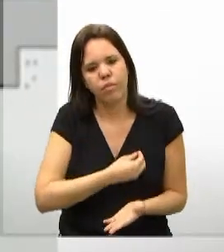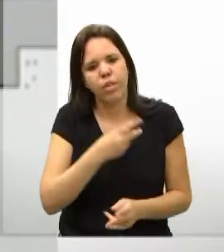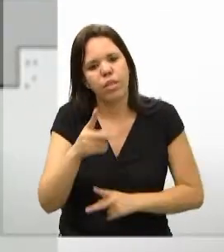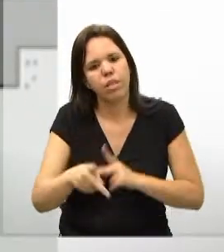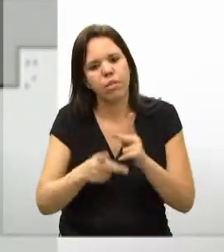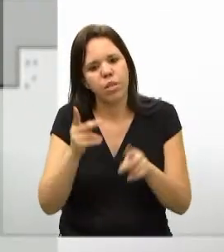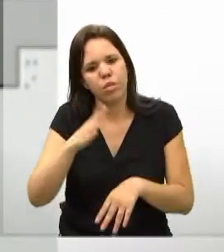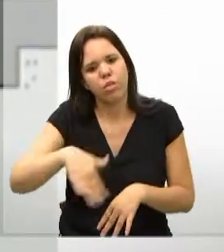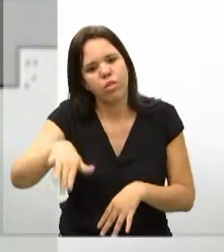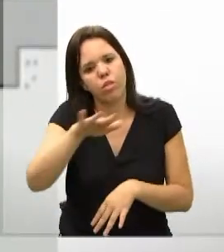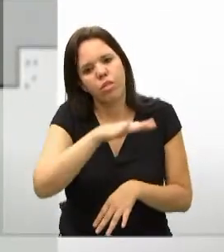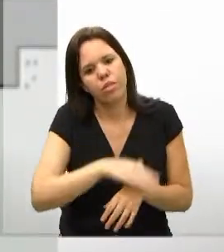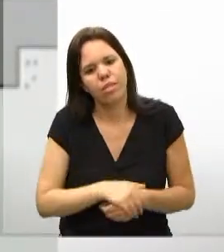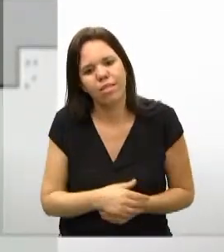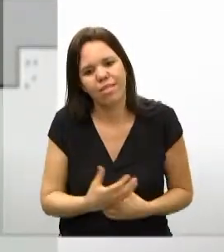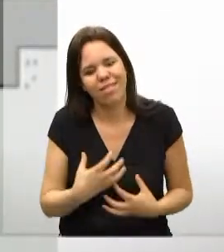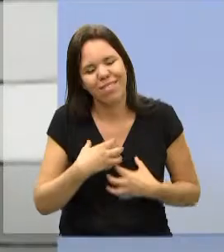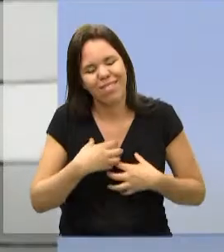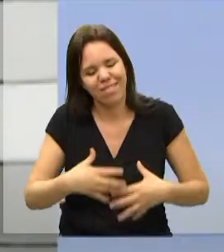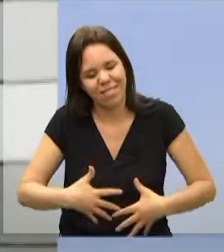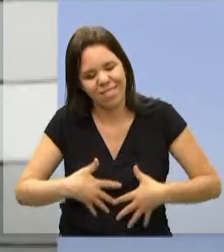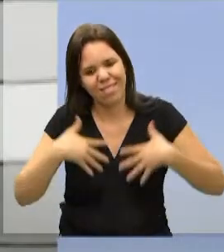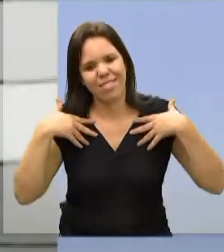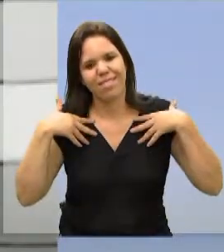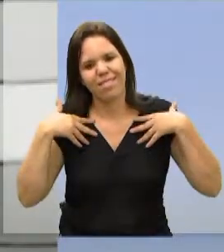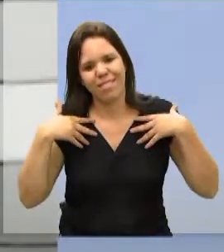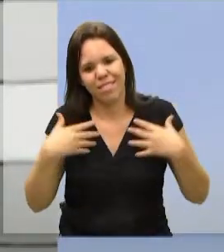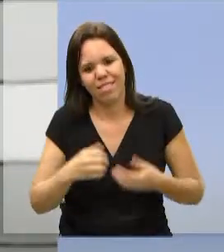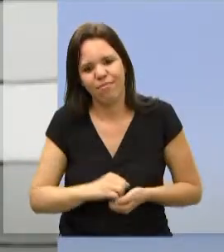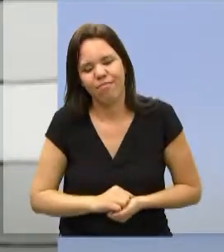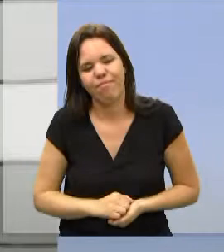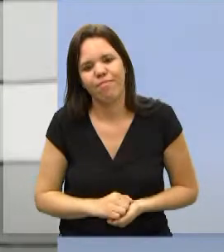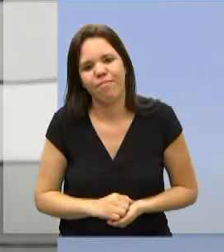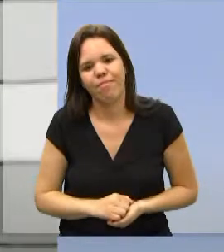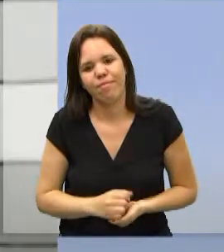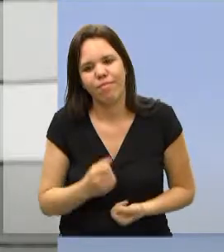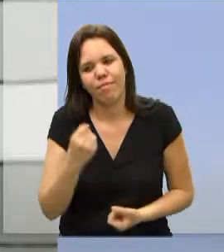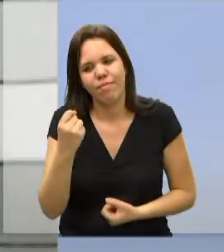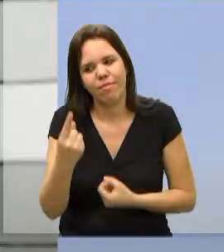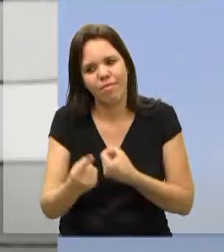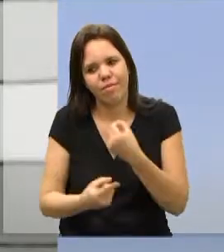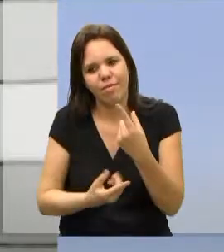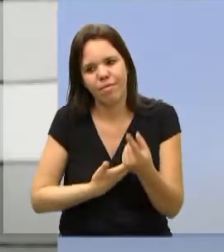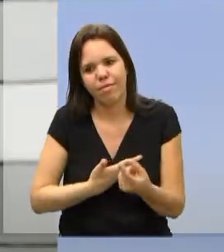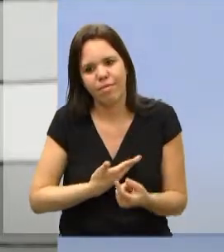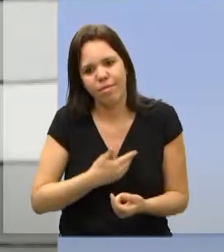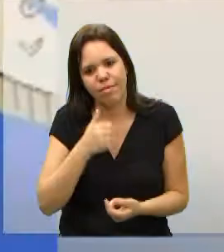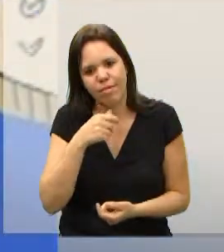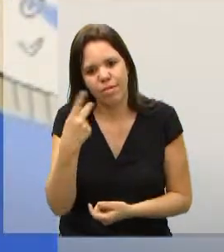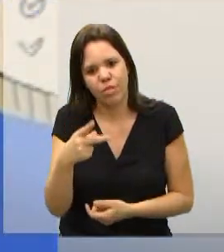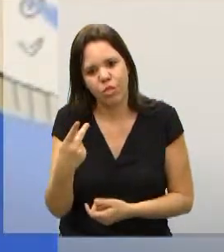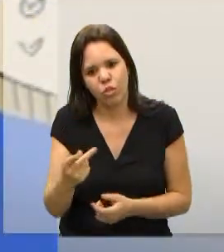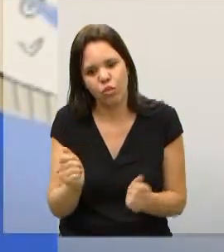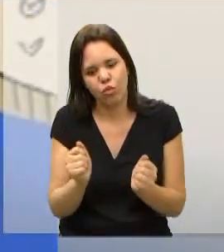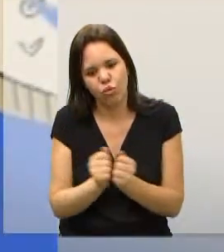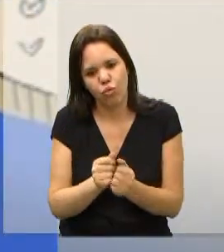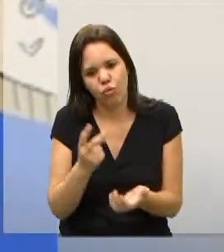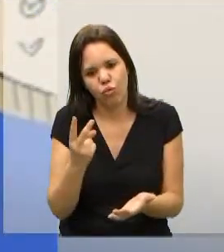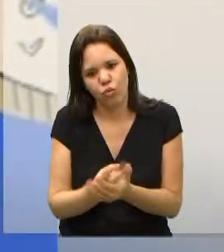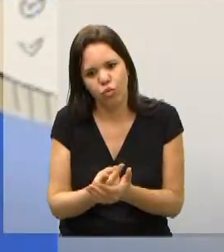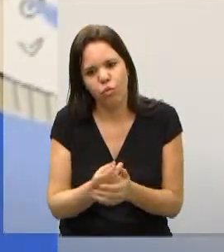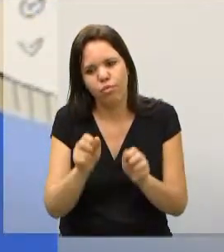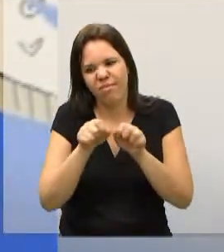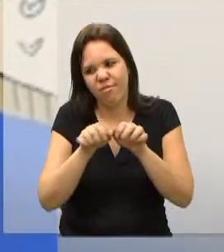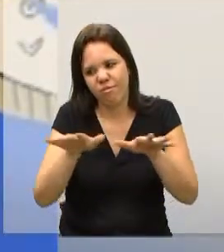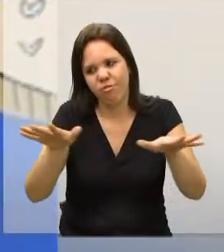pessoas. E ficou orgulhosa por isso. Algumas amigas suas que também estavam na represa tomaram um